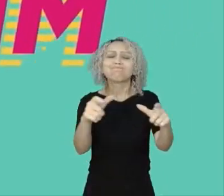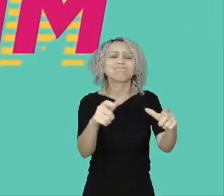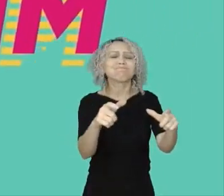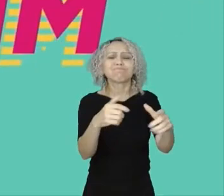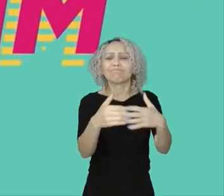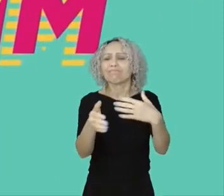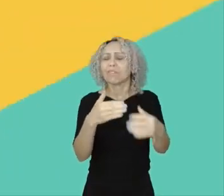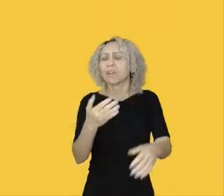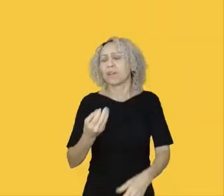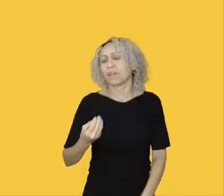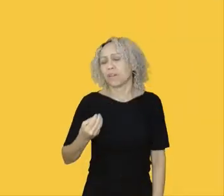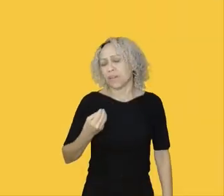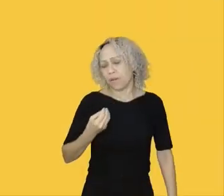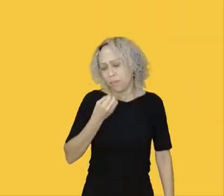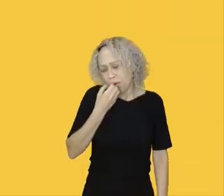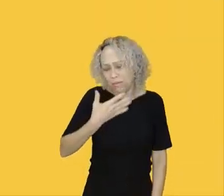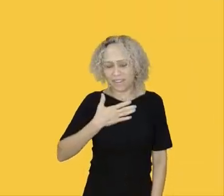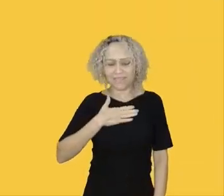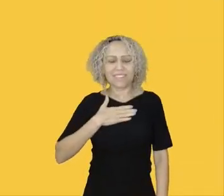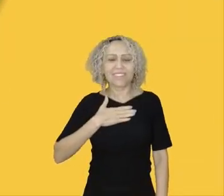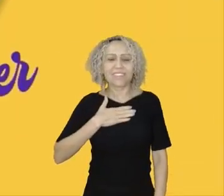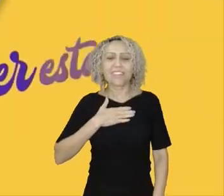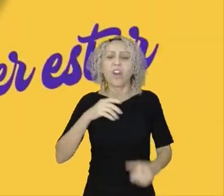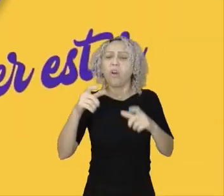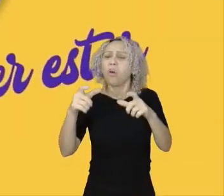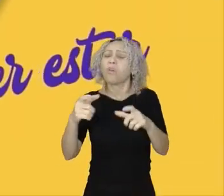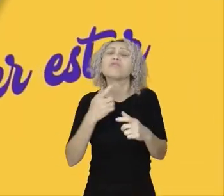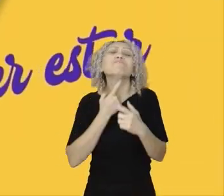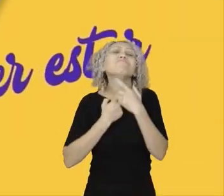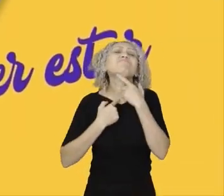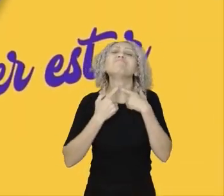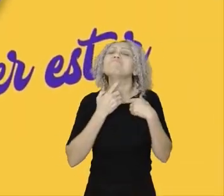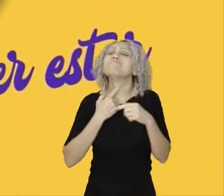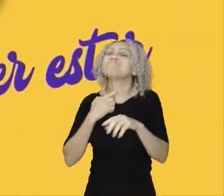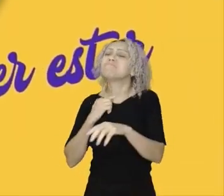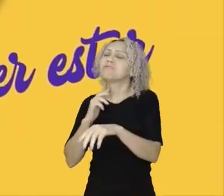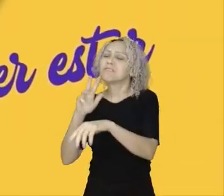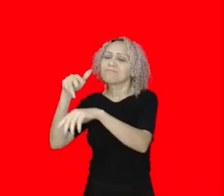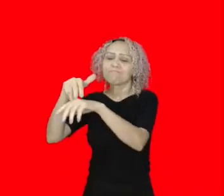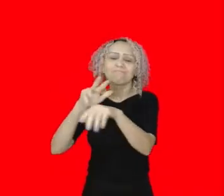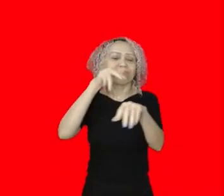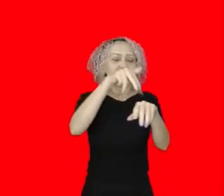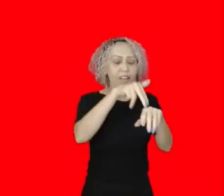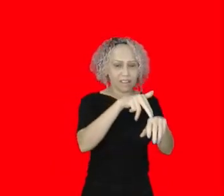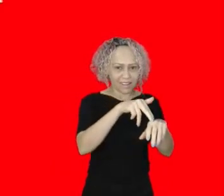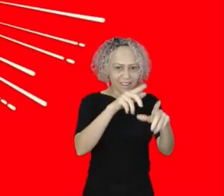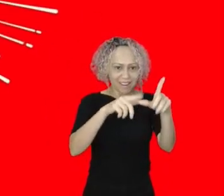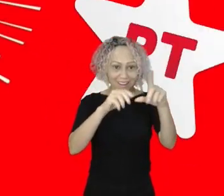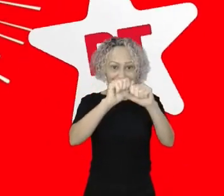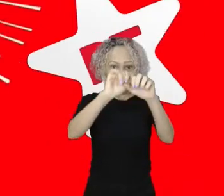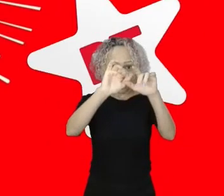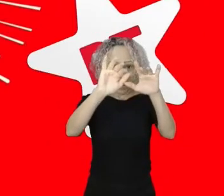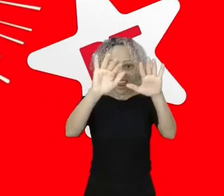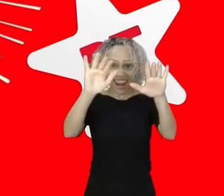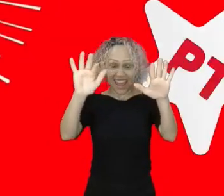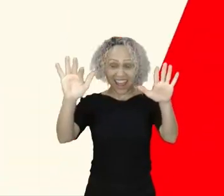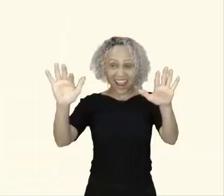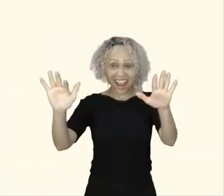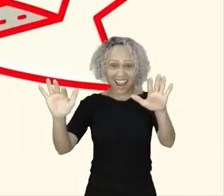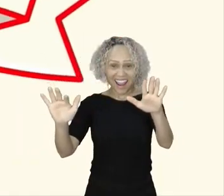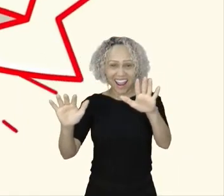que é bom pra mim é onde eu quiser estar. A estrela ainda